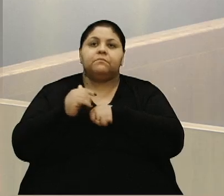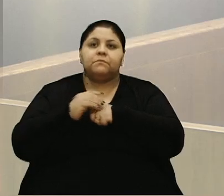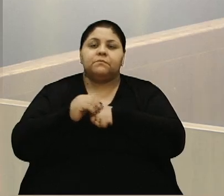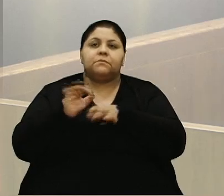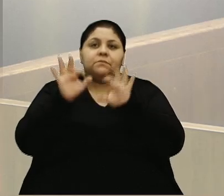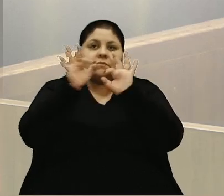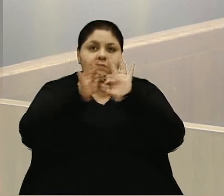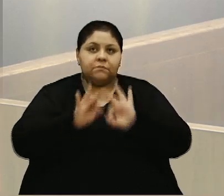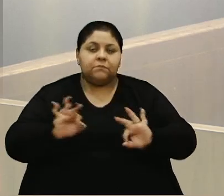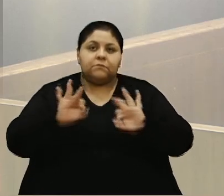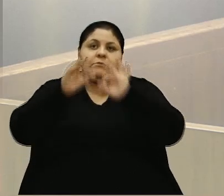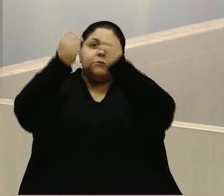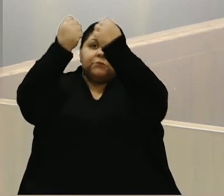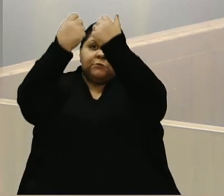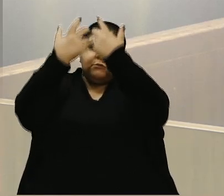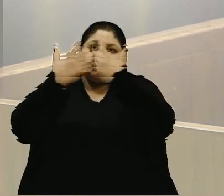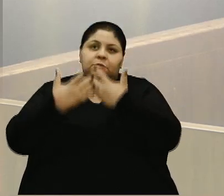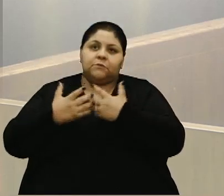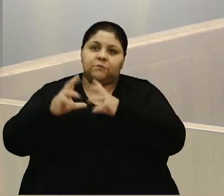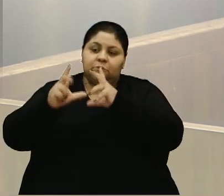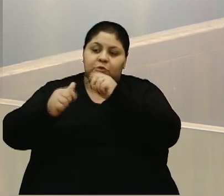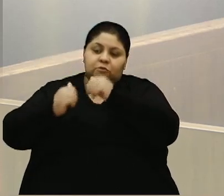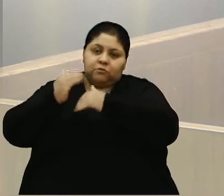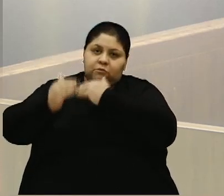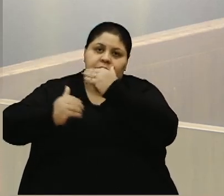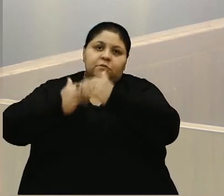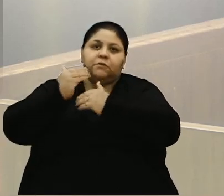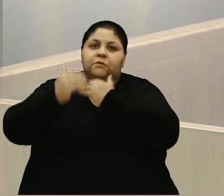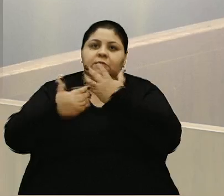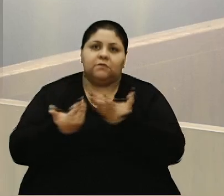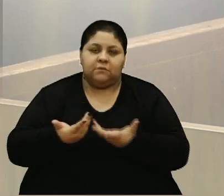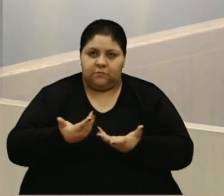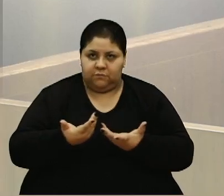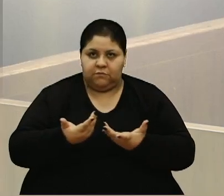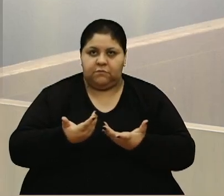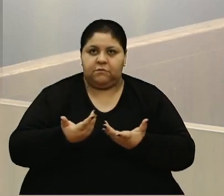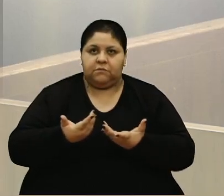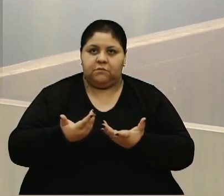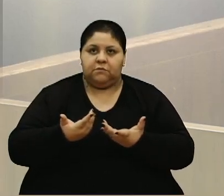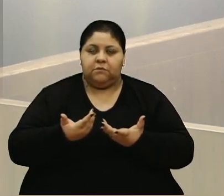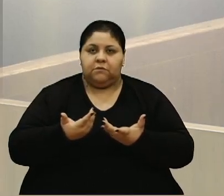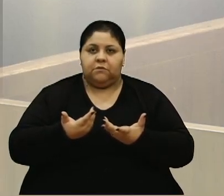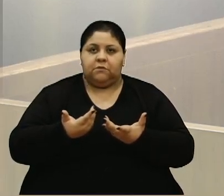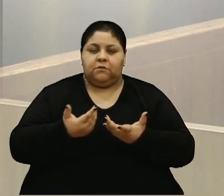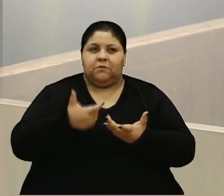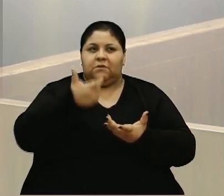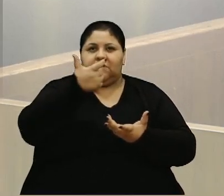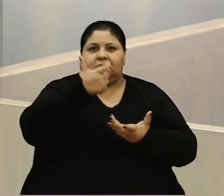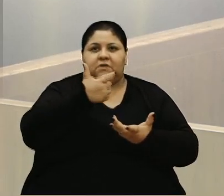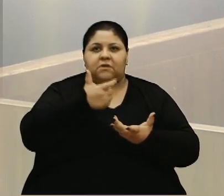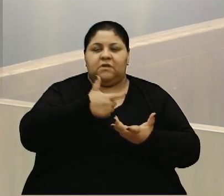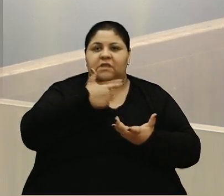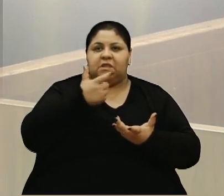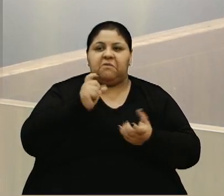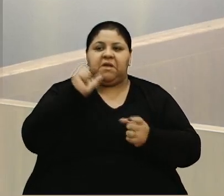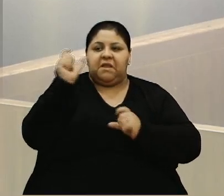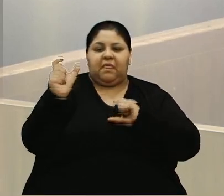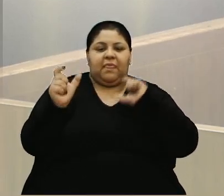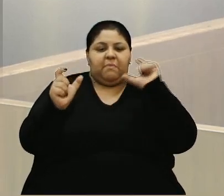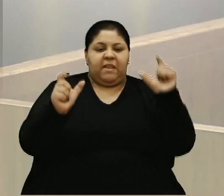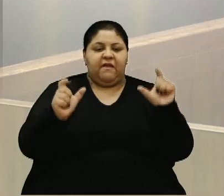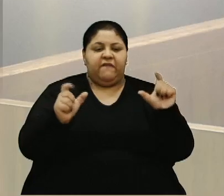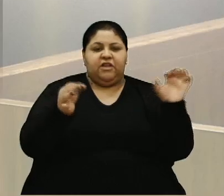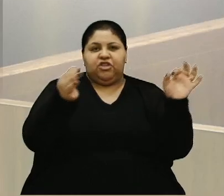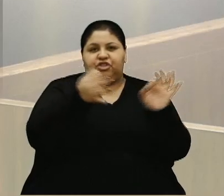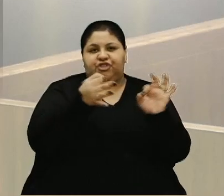simples, explicou todo o procedimento, sem pensar em fazer palavra rebuscada, teve